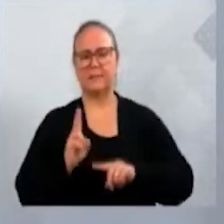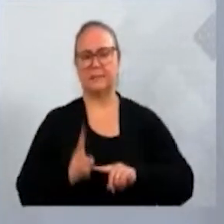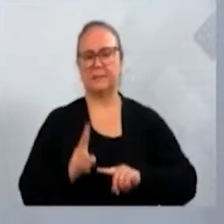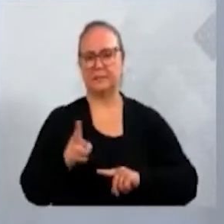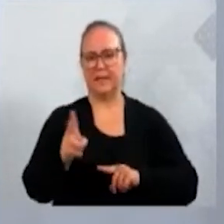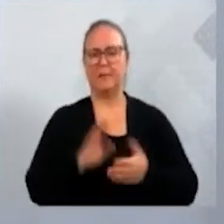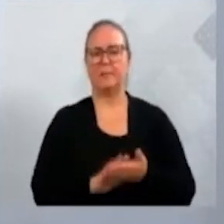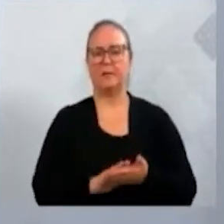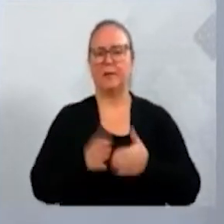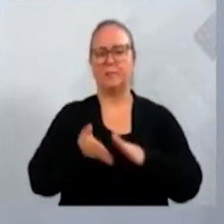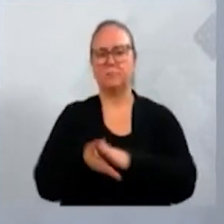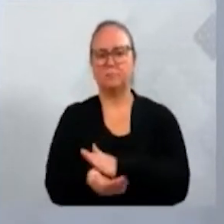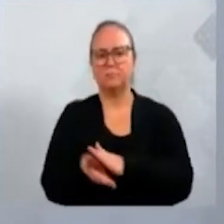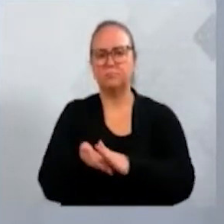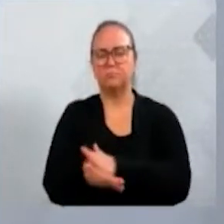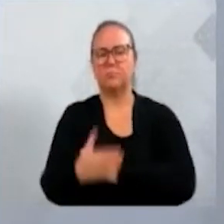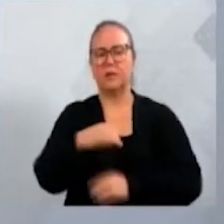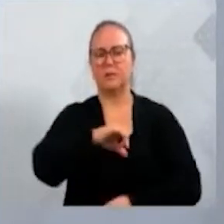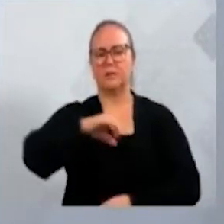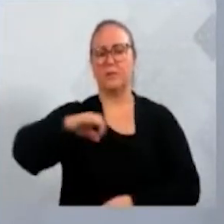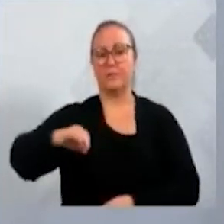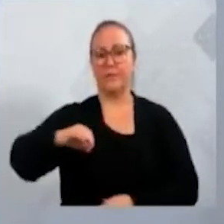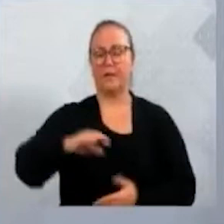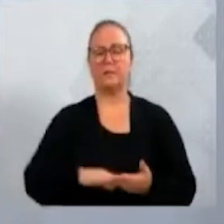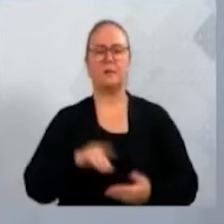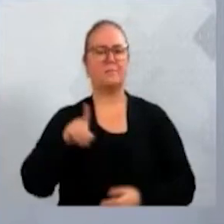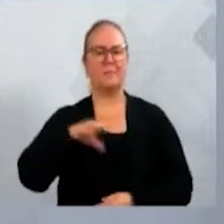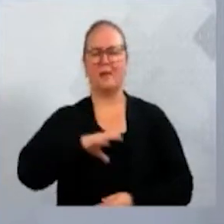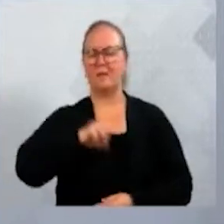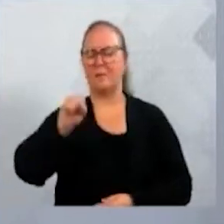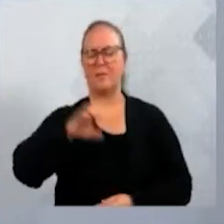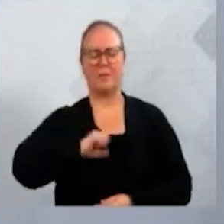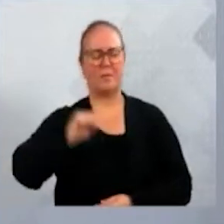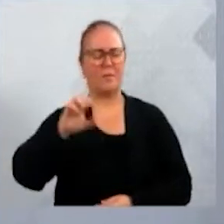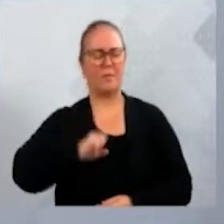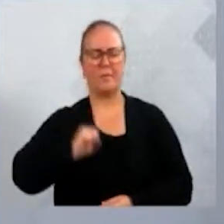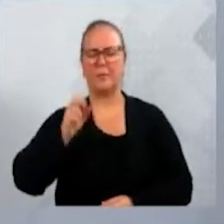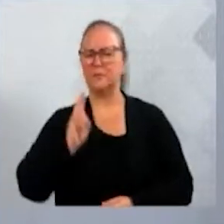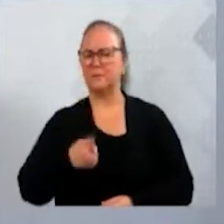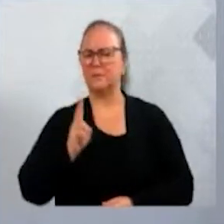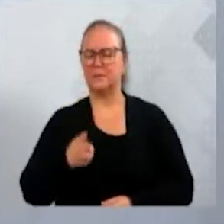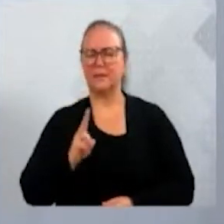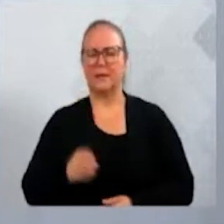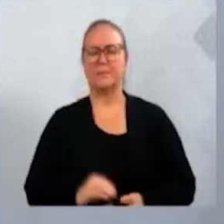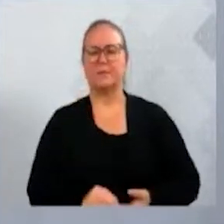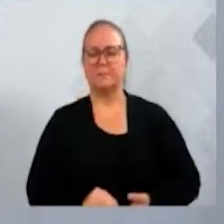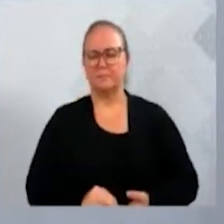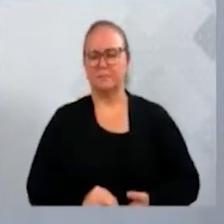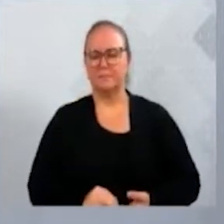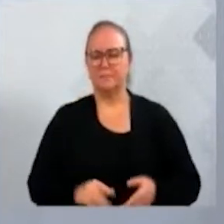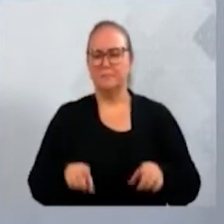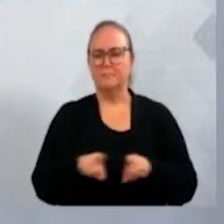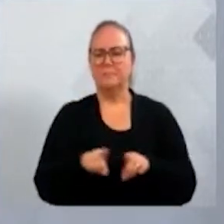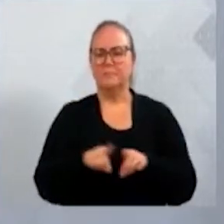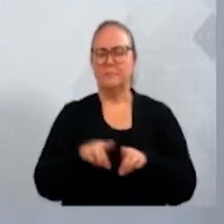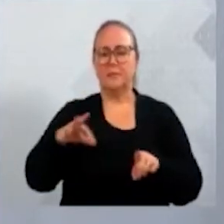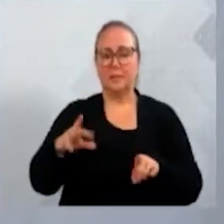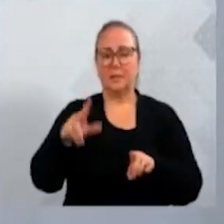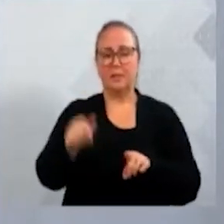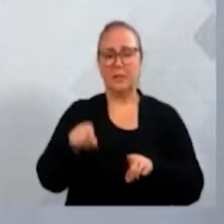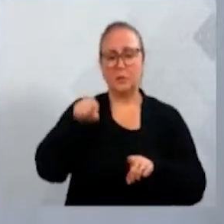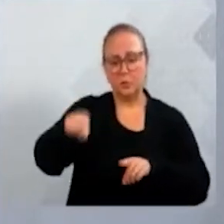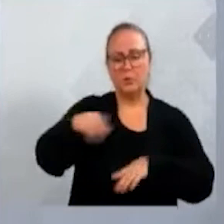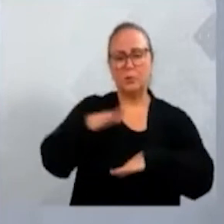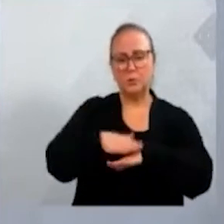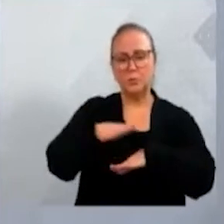impressões mensais batem recordes em cima de recordes e são destaque em todas as coberturas que eles fazem